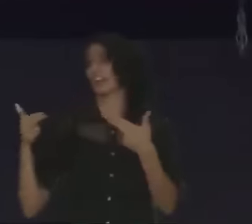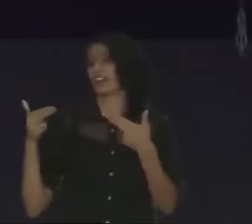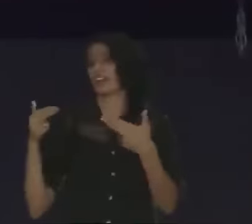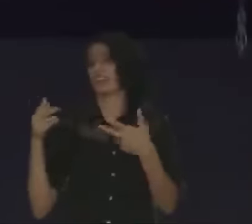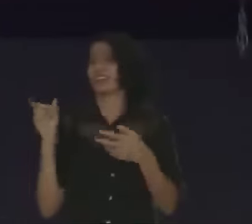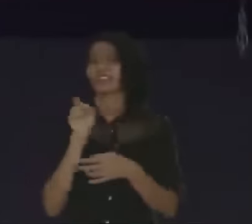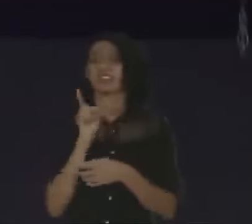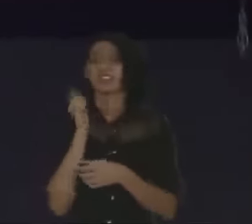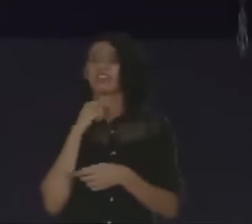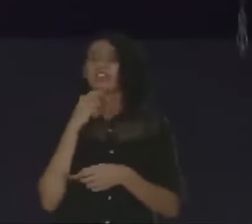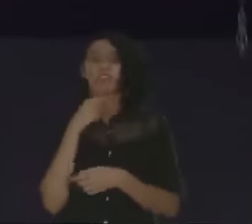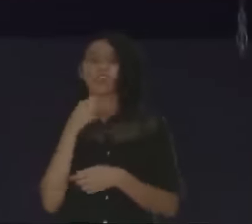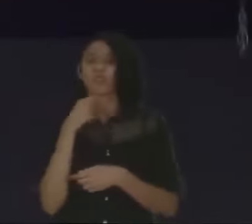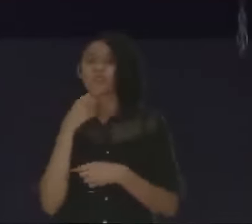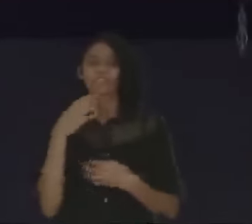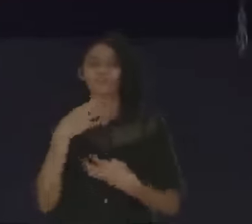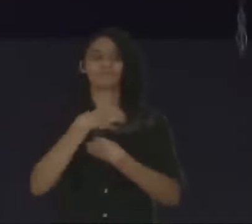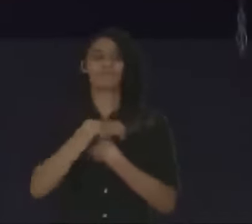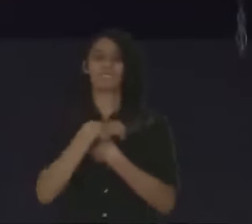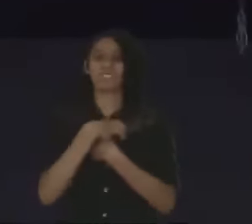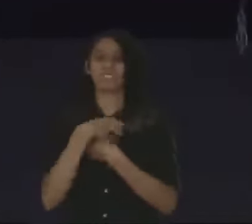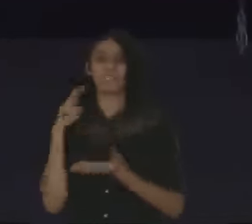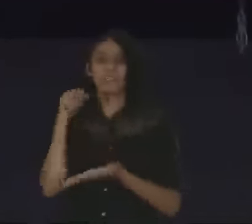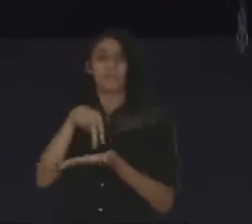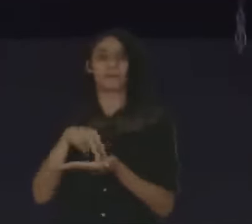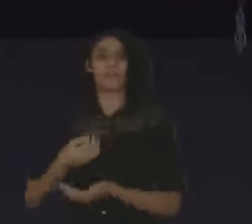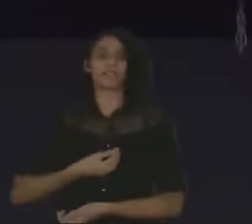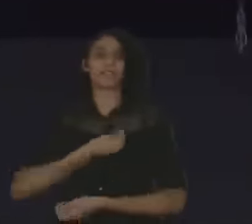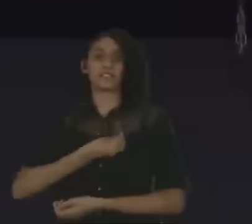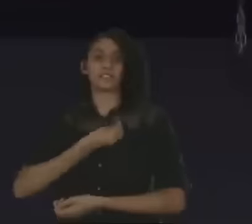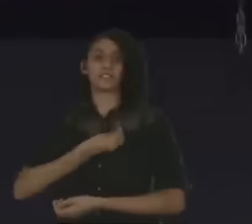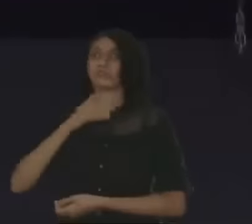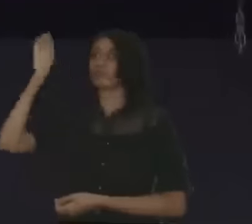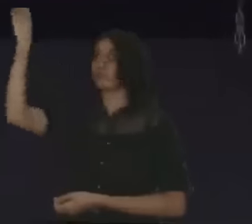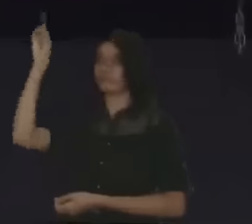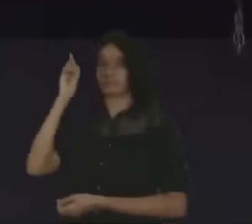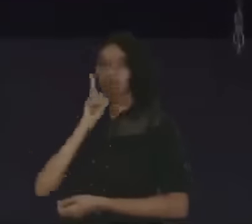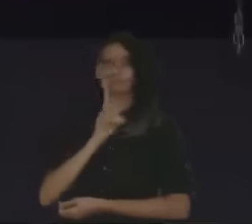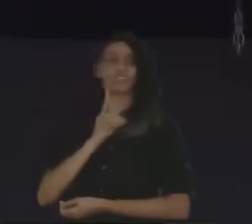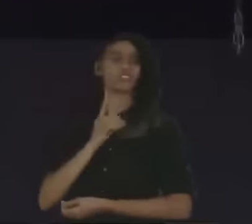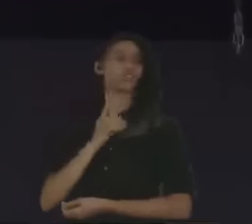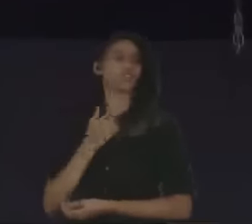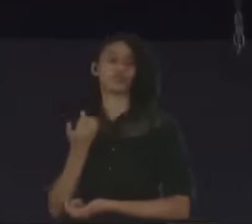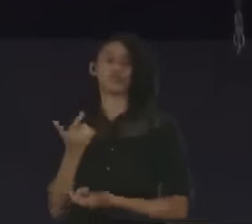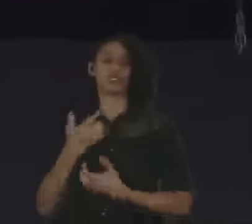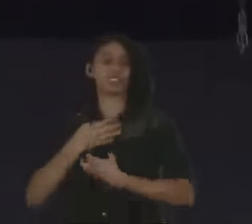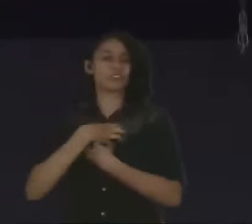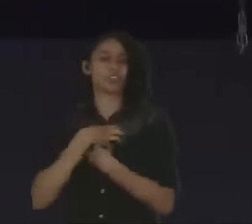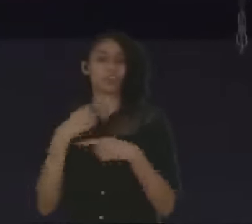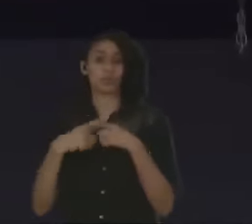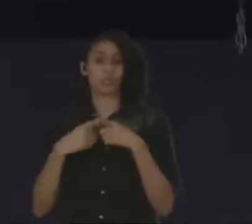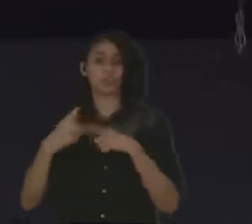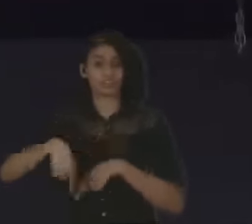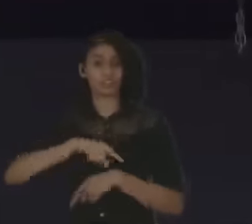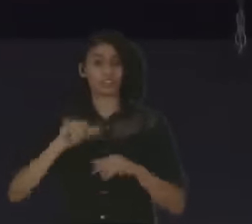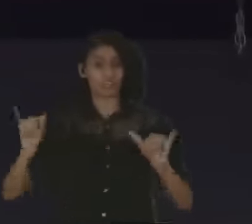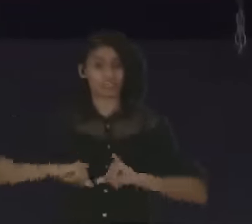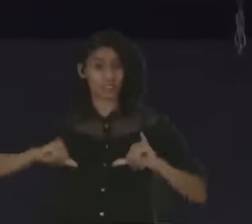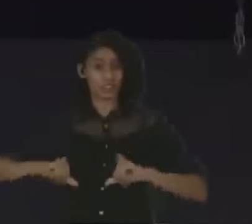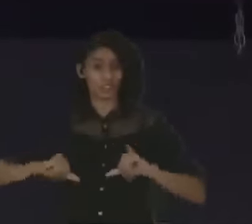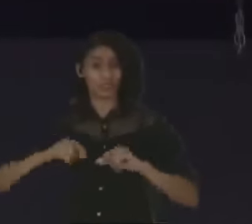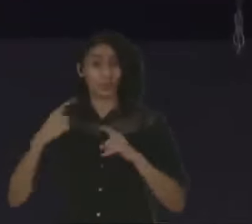sentir a presença de Deus em atividades cotidianas e corriqueiras você vai sofrer porque porque você precisa fazer